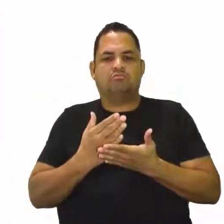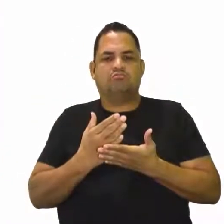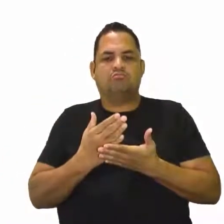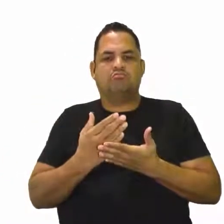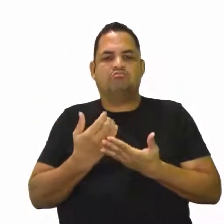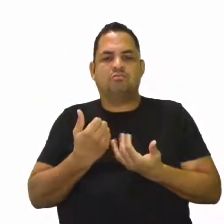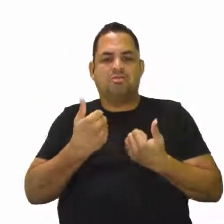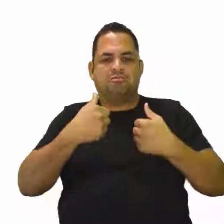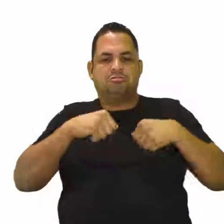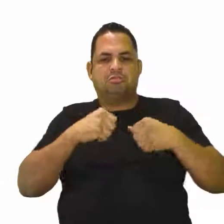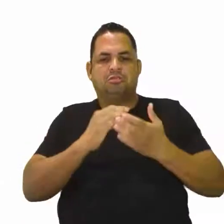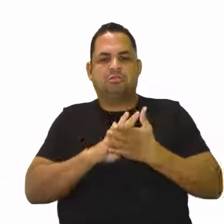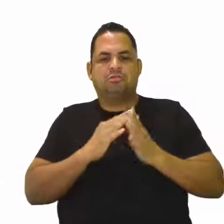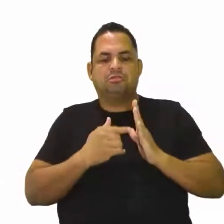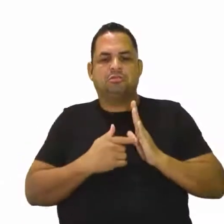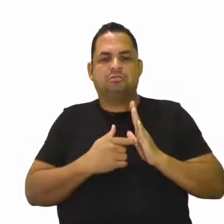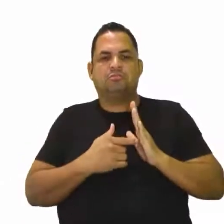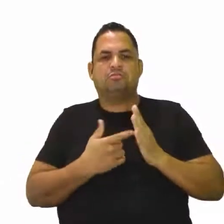Aí